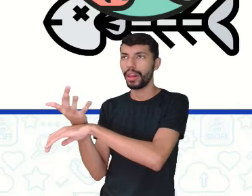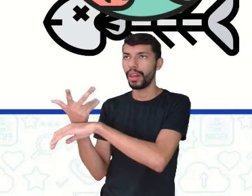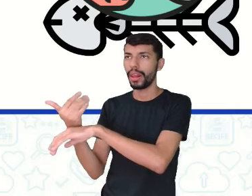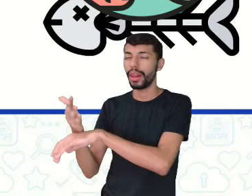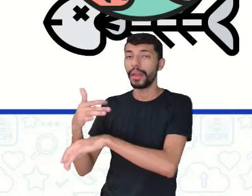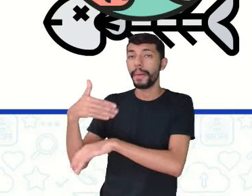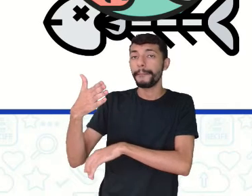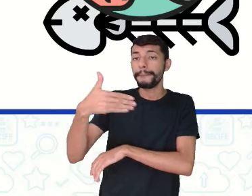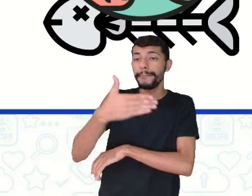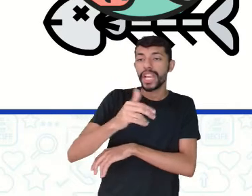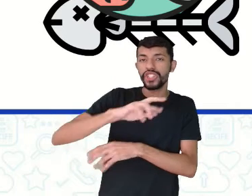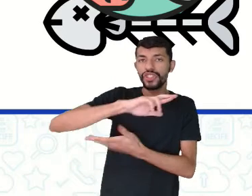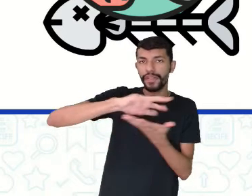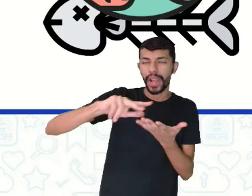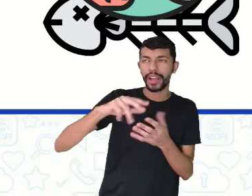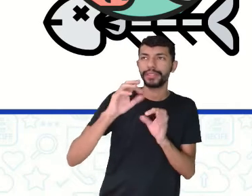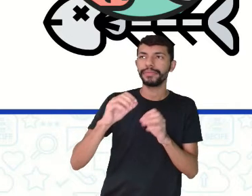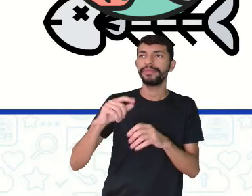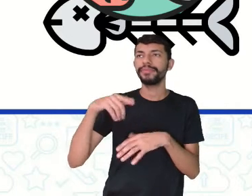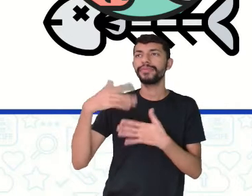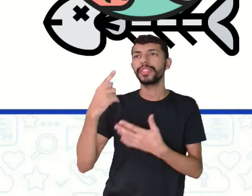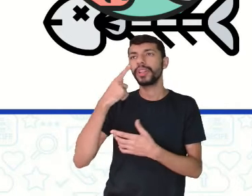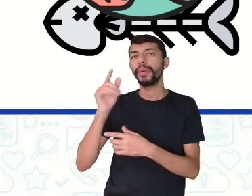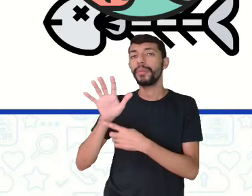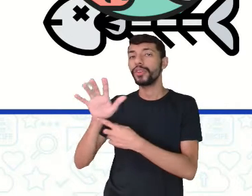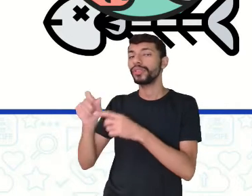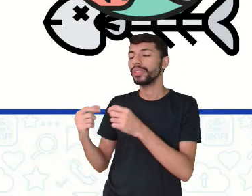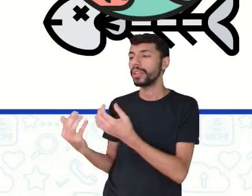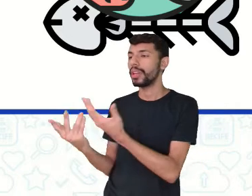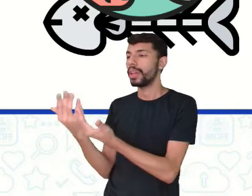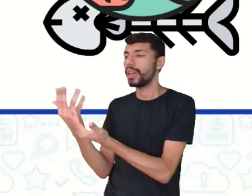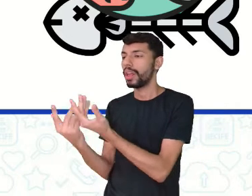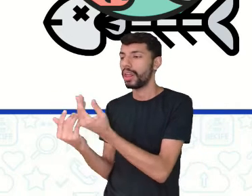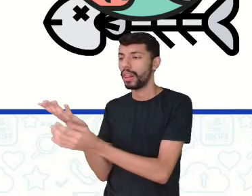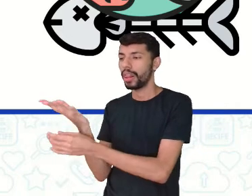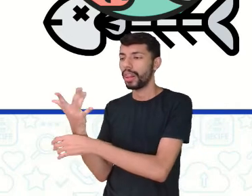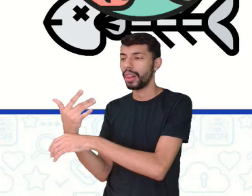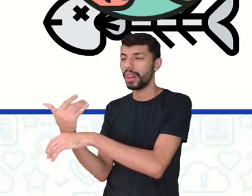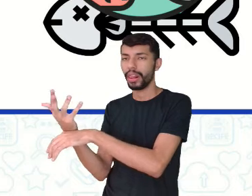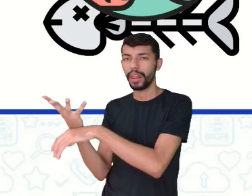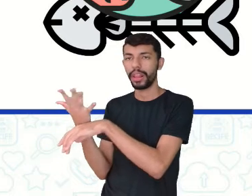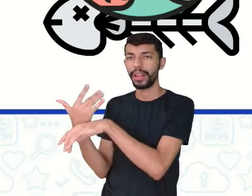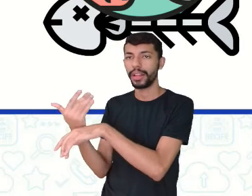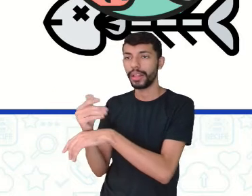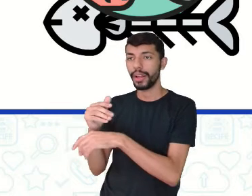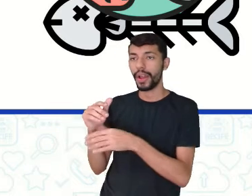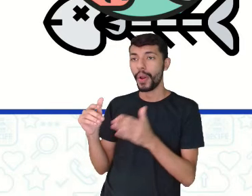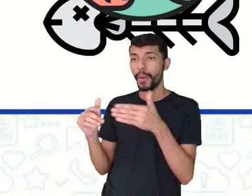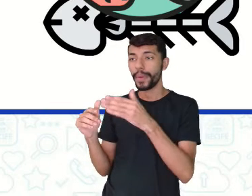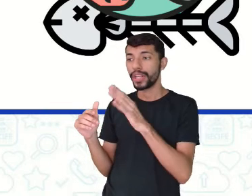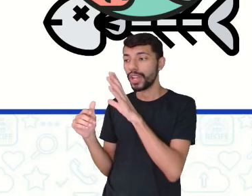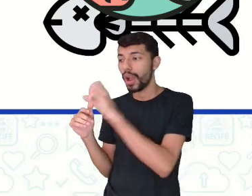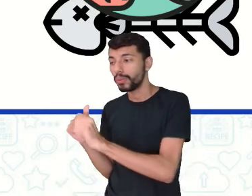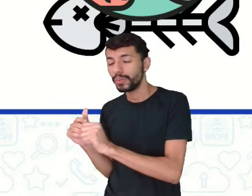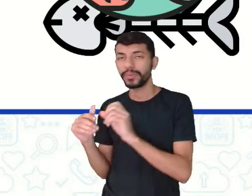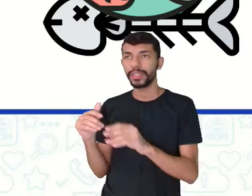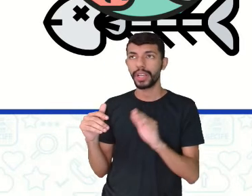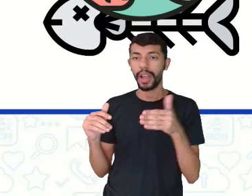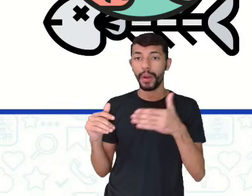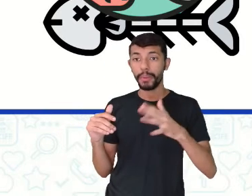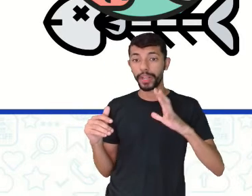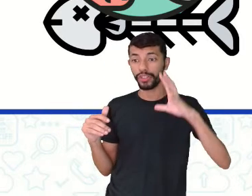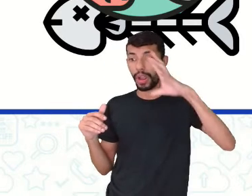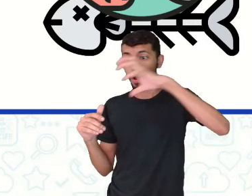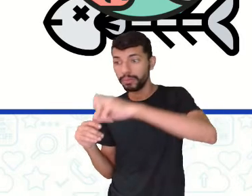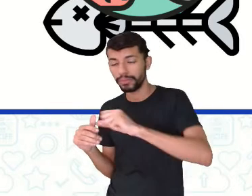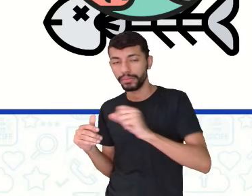Então, mostrando a vocês que o peixe vai se alimentar da alga, o peixezinho maior já vai se alimentar também,